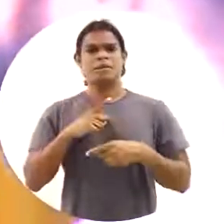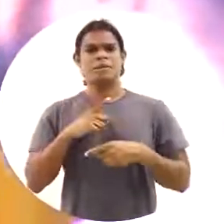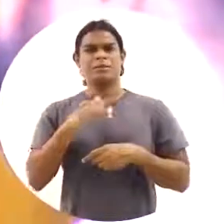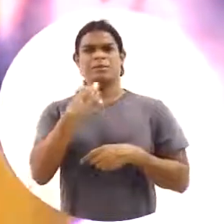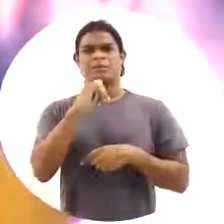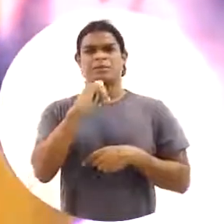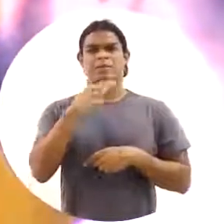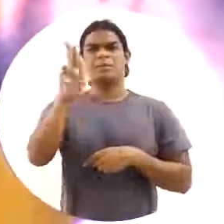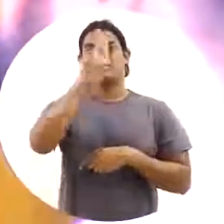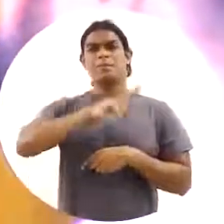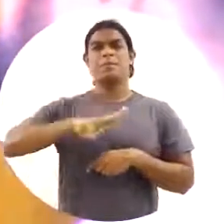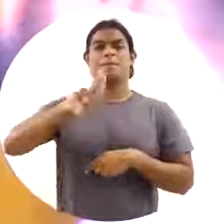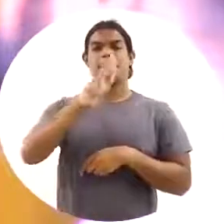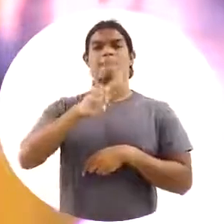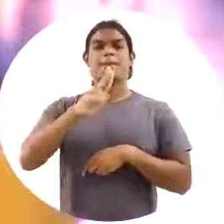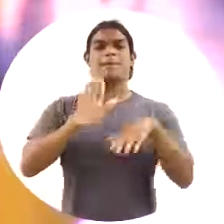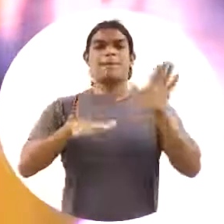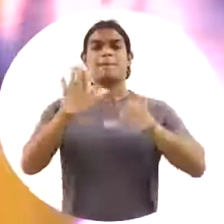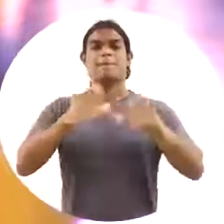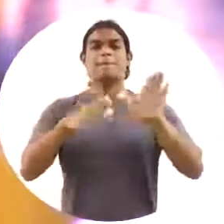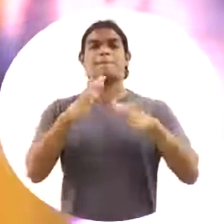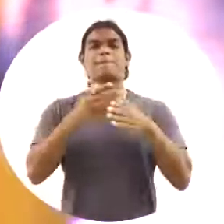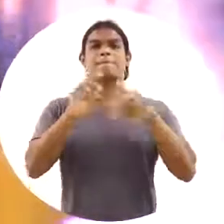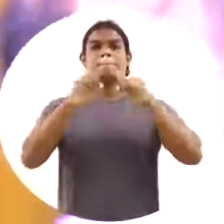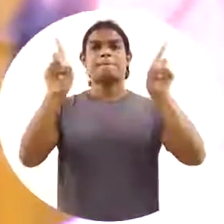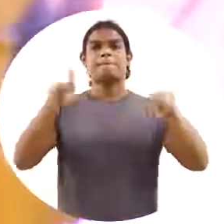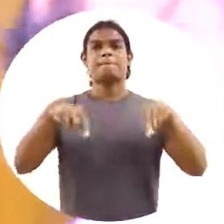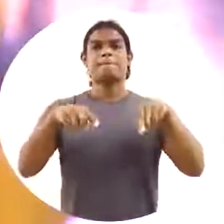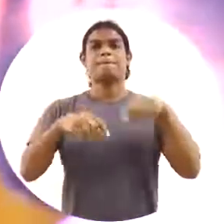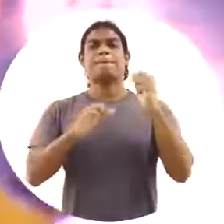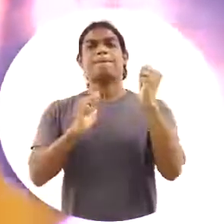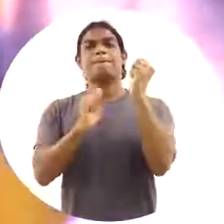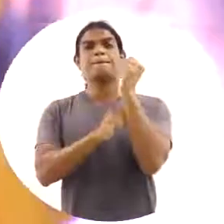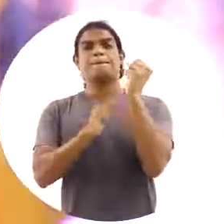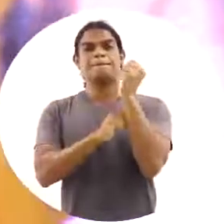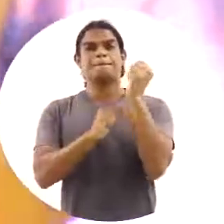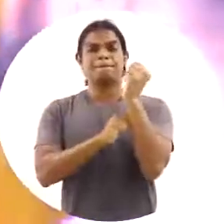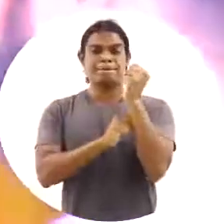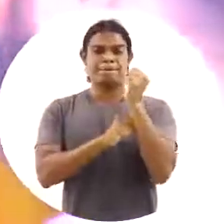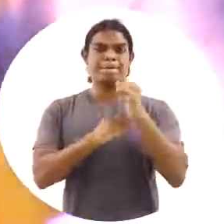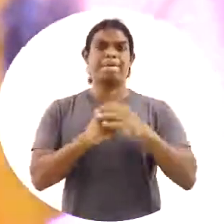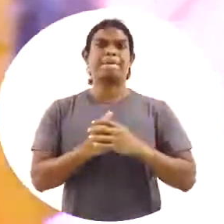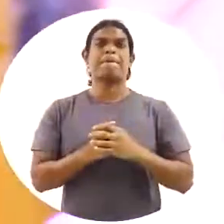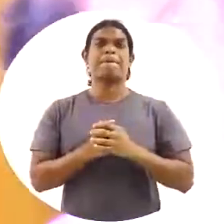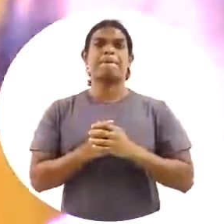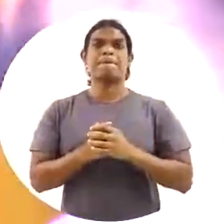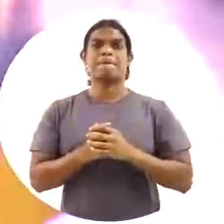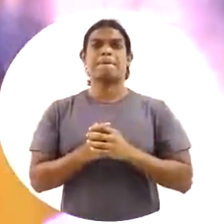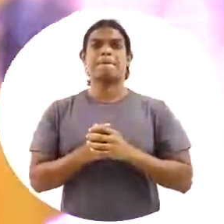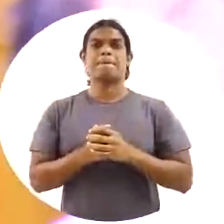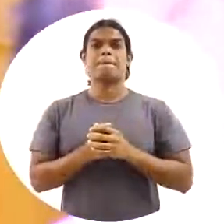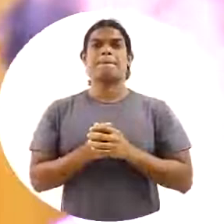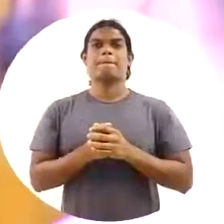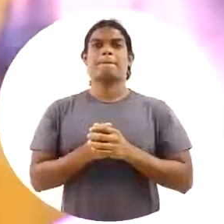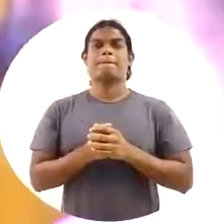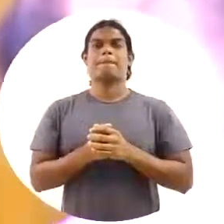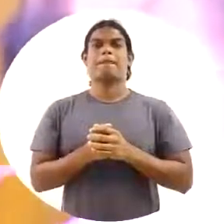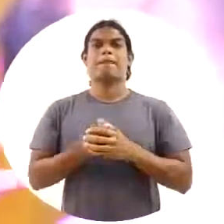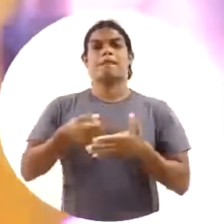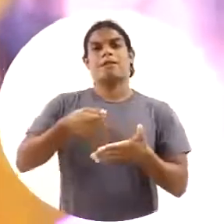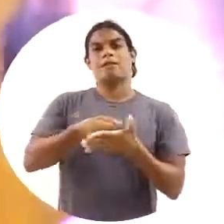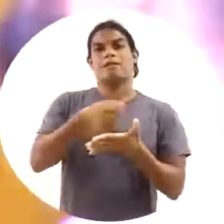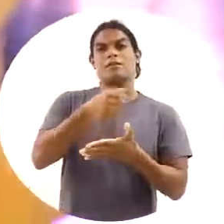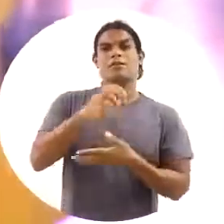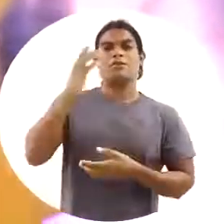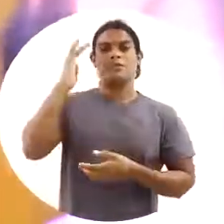por exemplo, usado em alguns projetos a madeira que vem certificada, que a gente também, por falta desse controle, a gente compra achando que pode ter